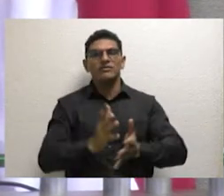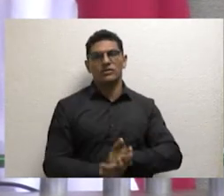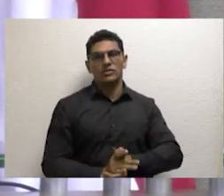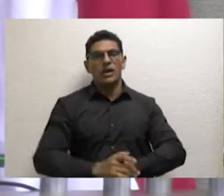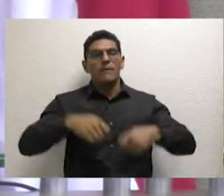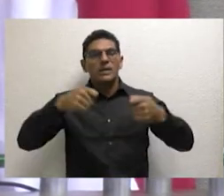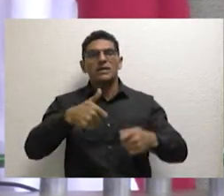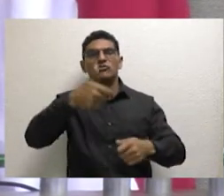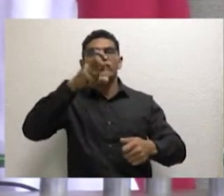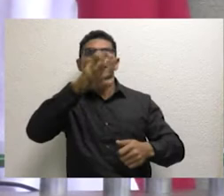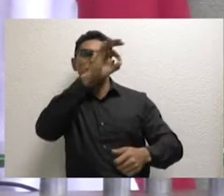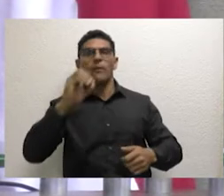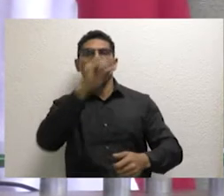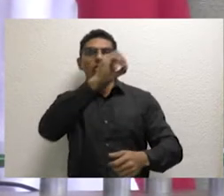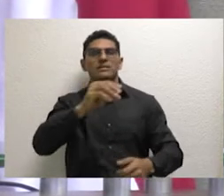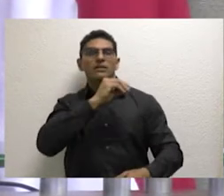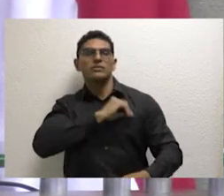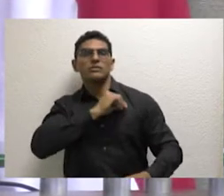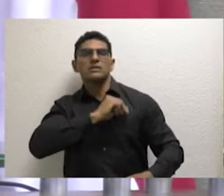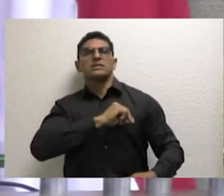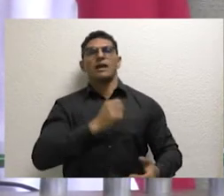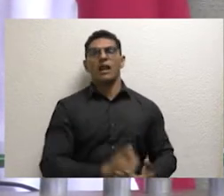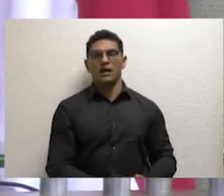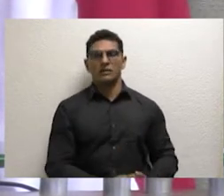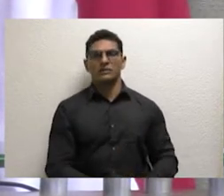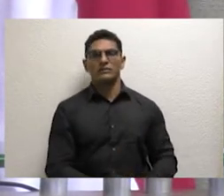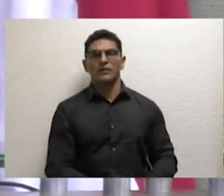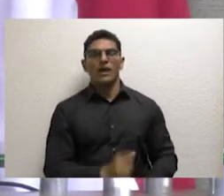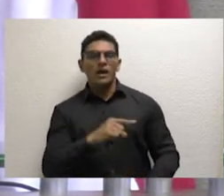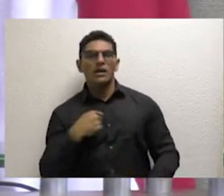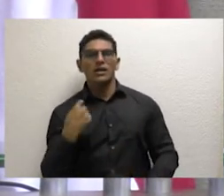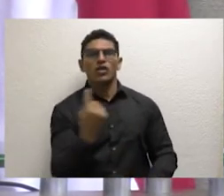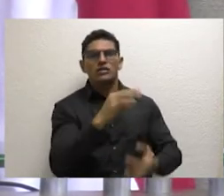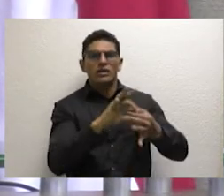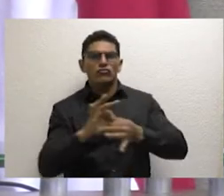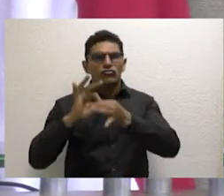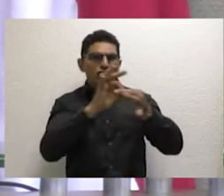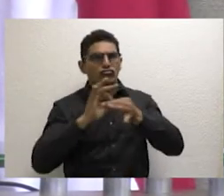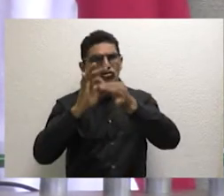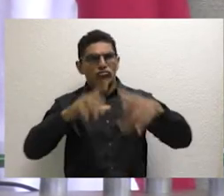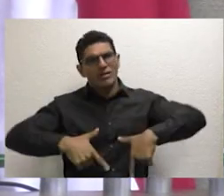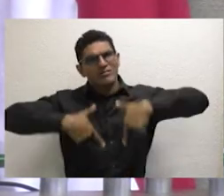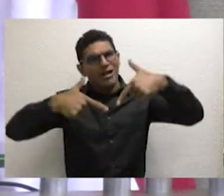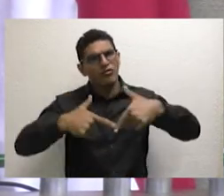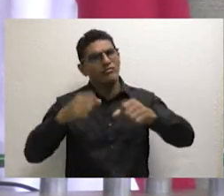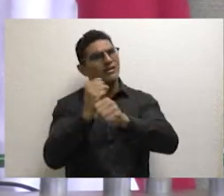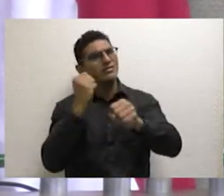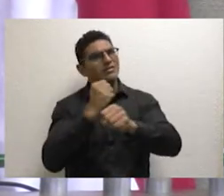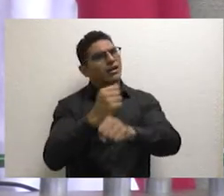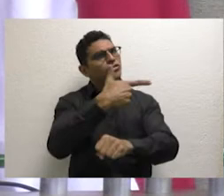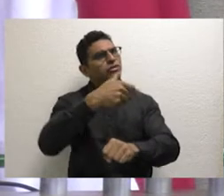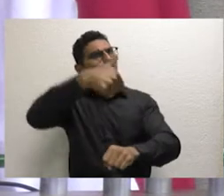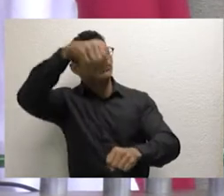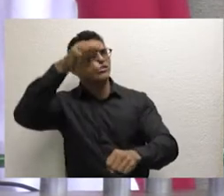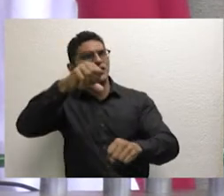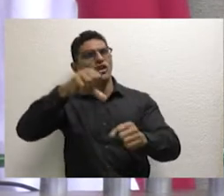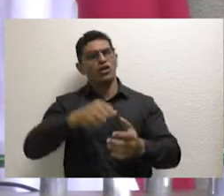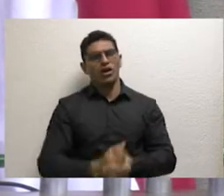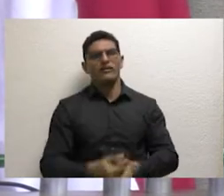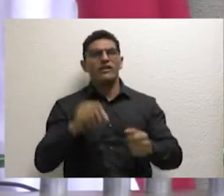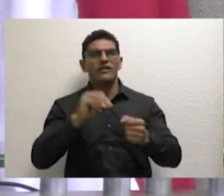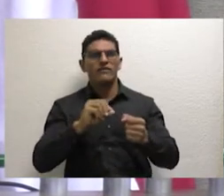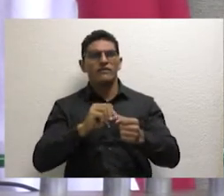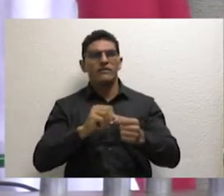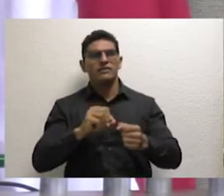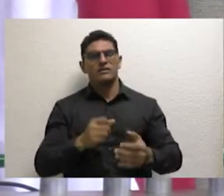de 15% de reajuste salarial e que nós estamos unidos nessa luta deste ano de 2019 e nós fizemos